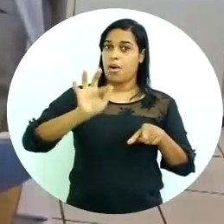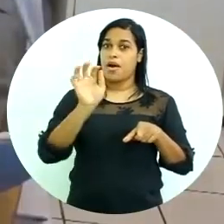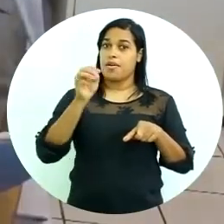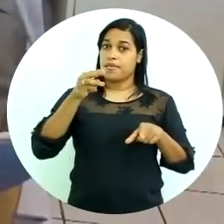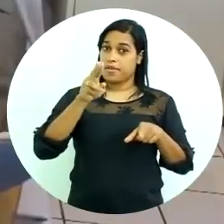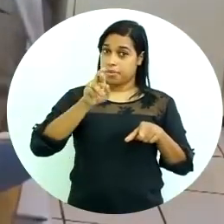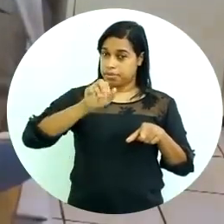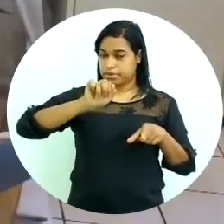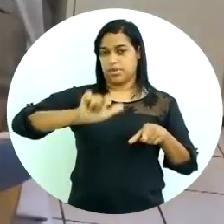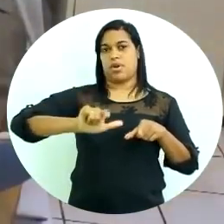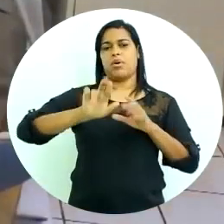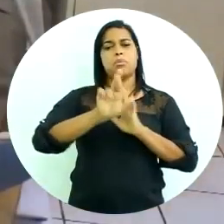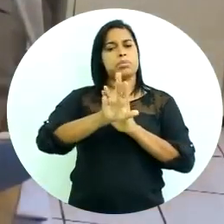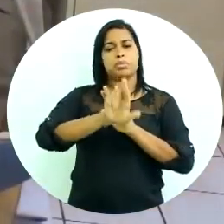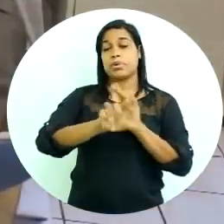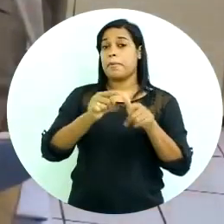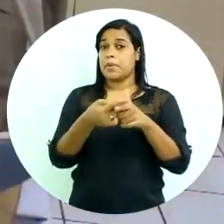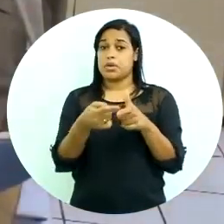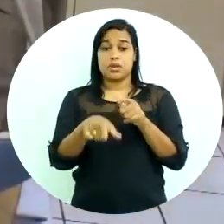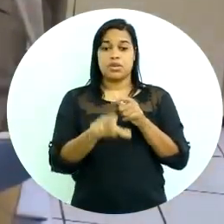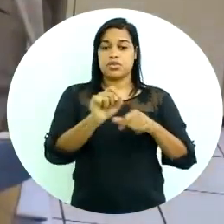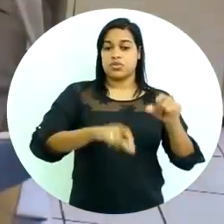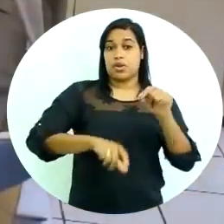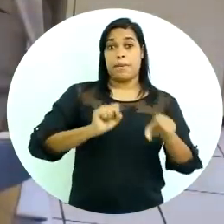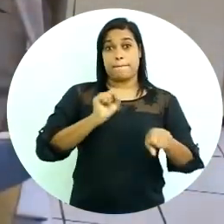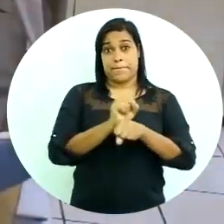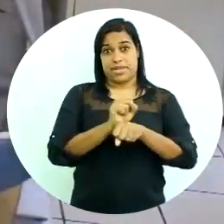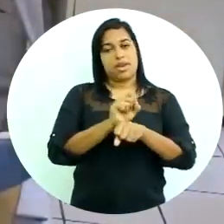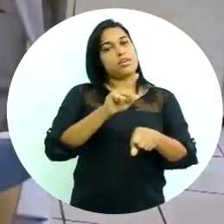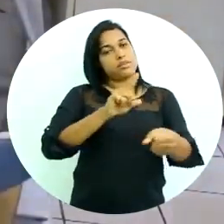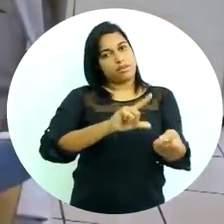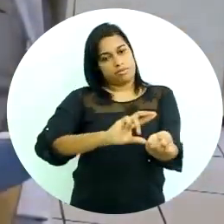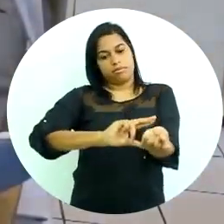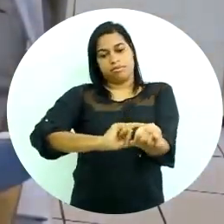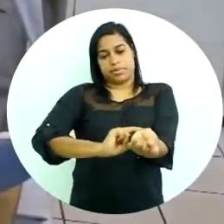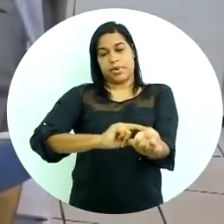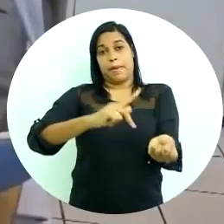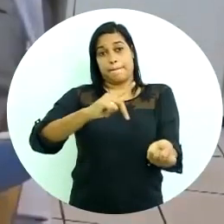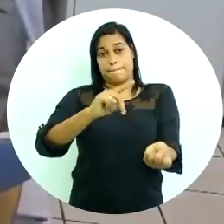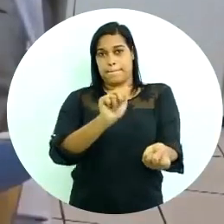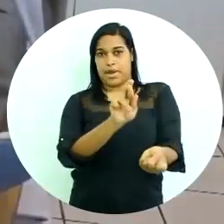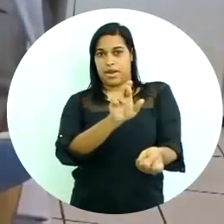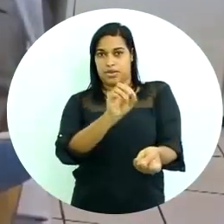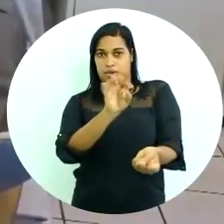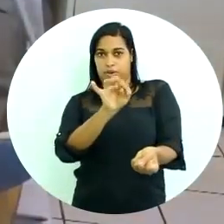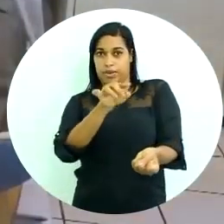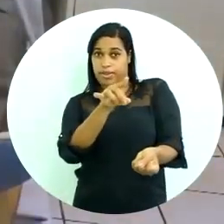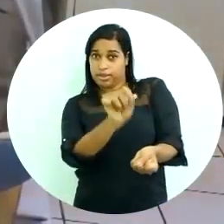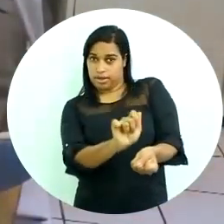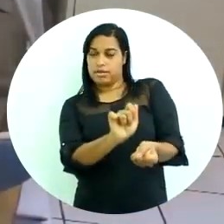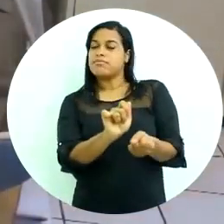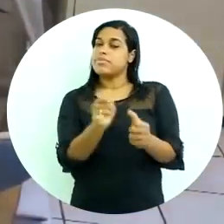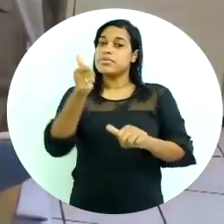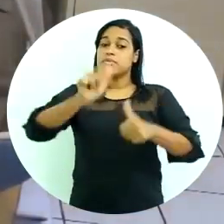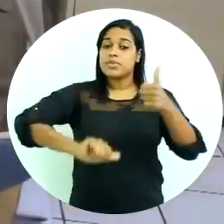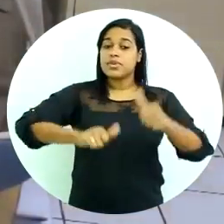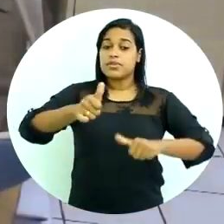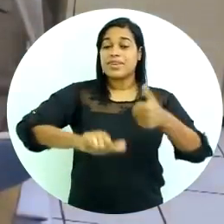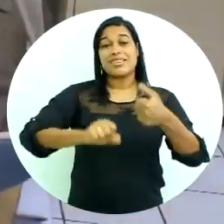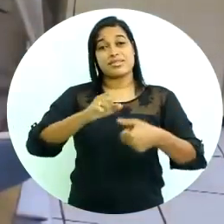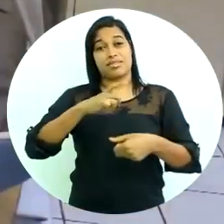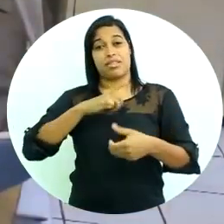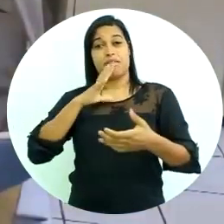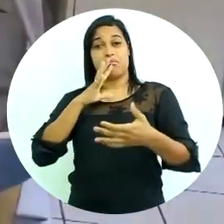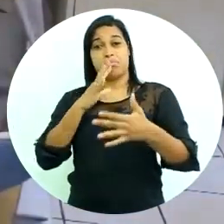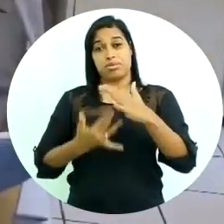inguinal, mas realmente a de escolha em situação de parada é a carótida. Após isso, vamos avaliar se tem sangramento, pois